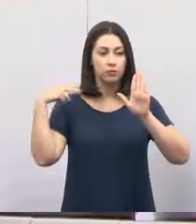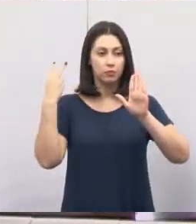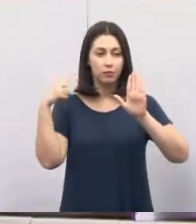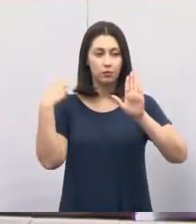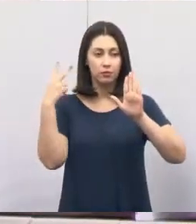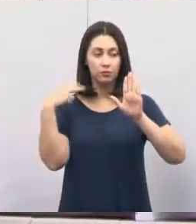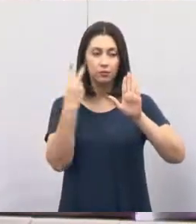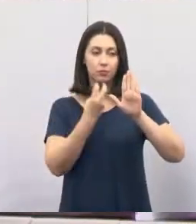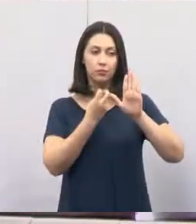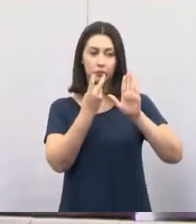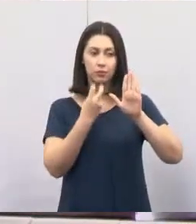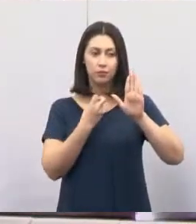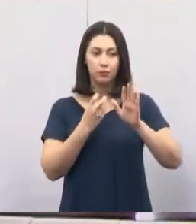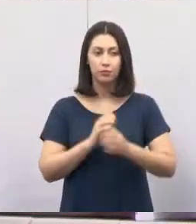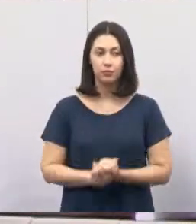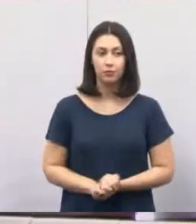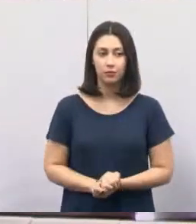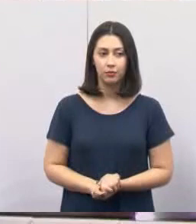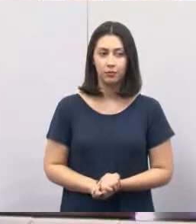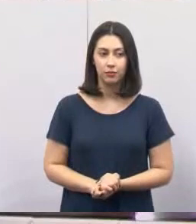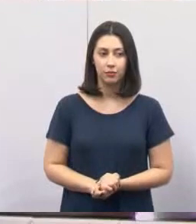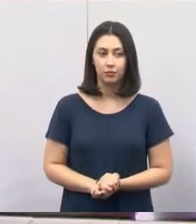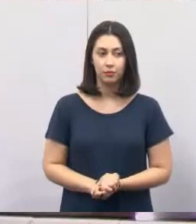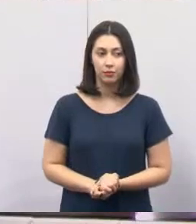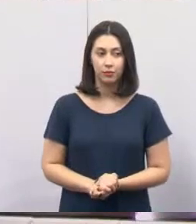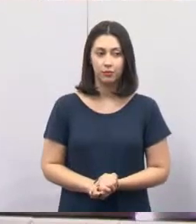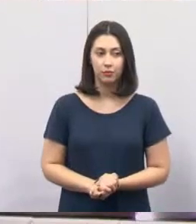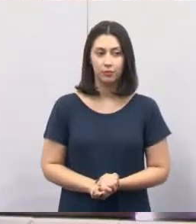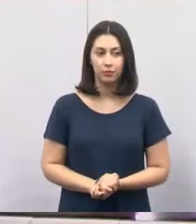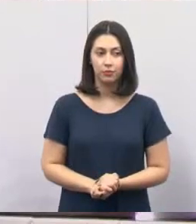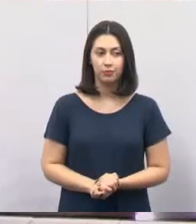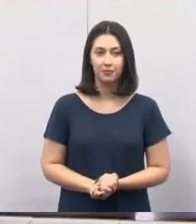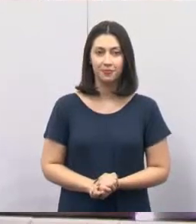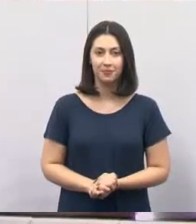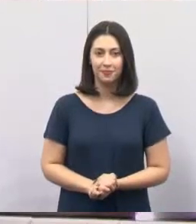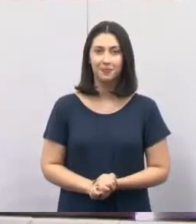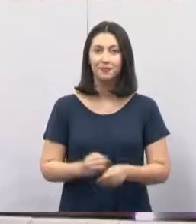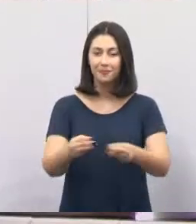manifestação. Vereador Valmir do Parque Meia Lua. Moção